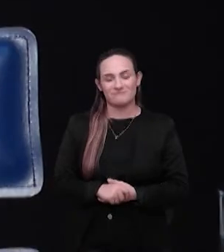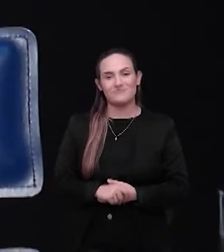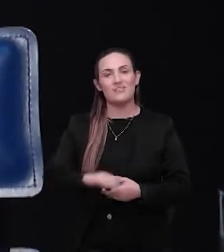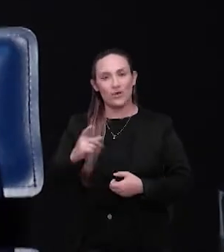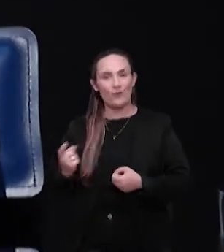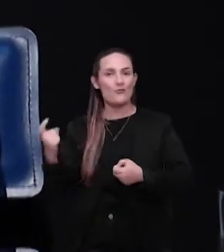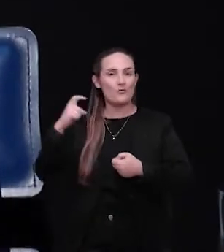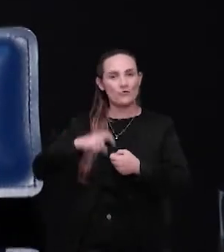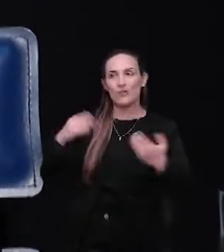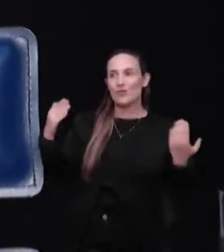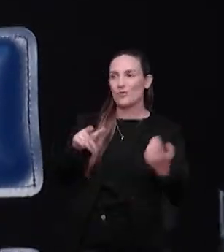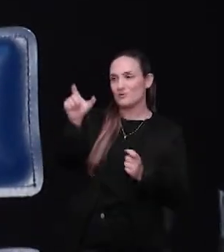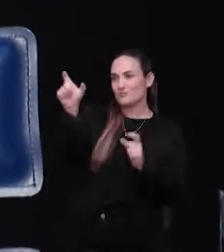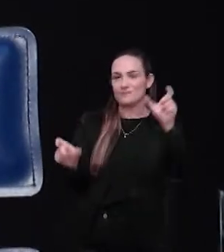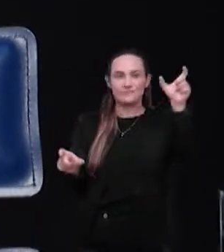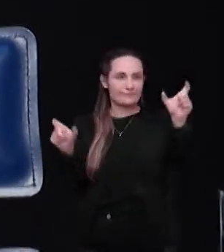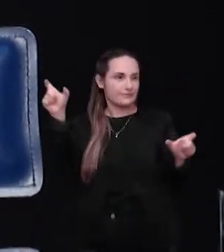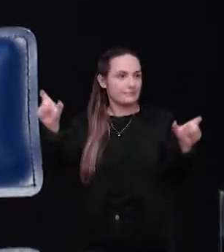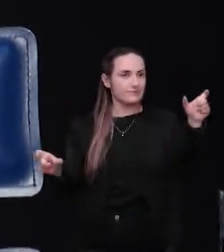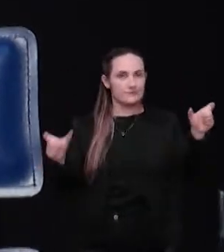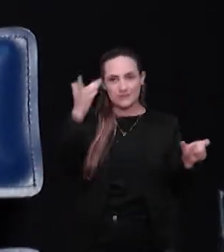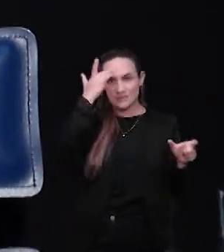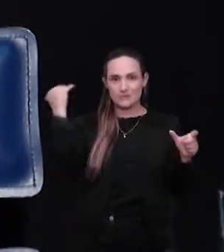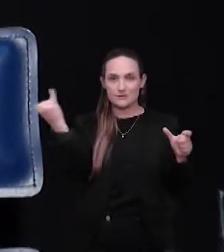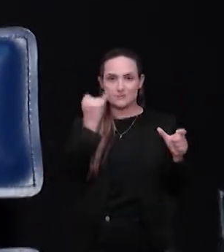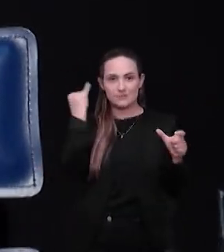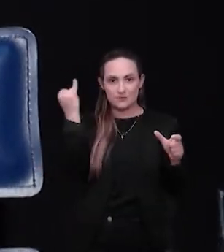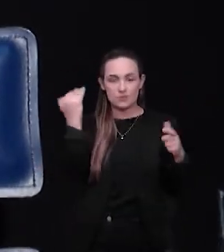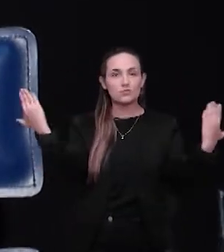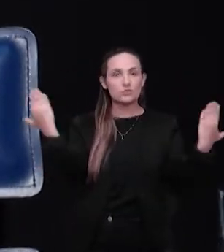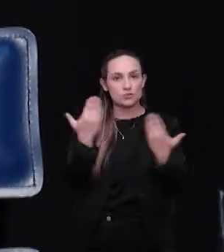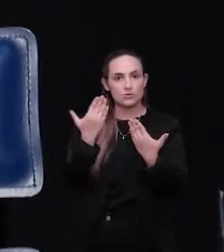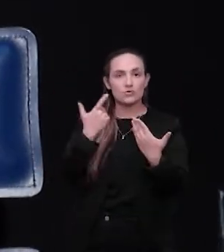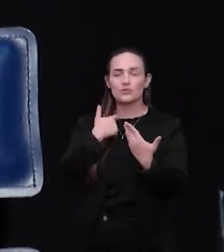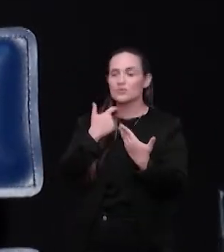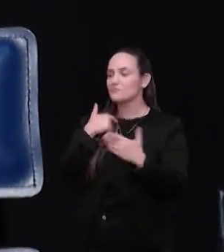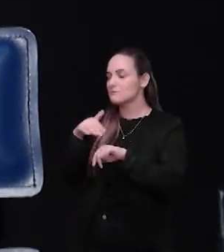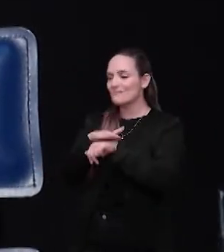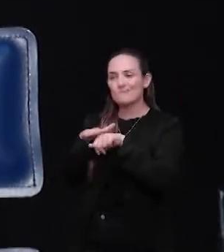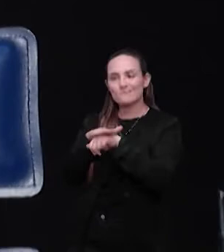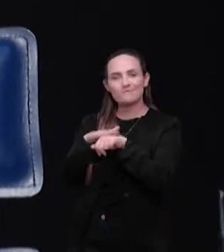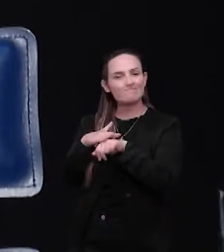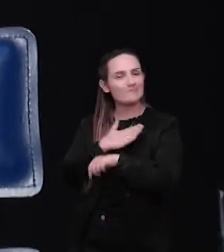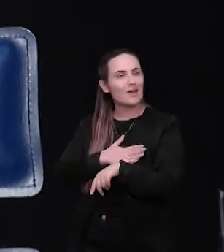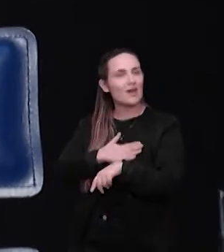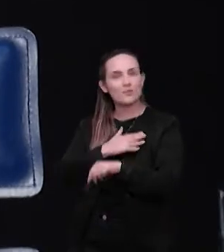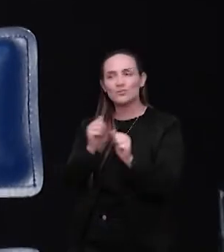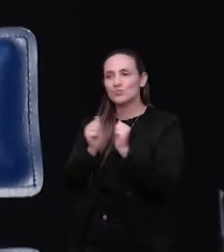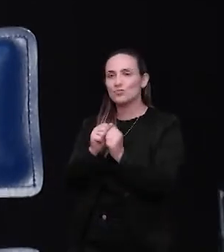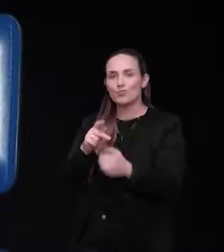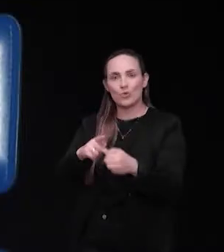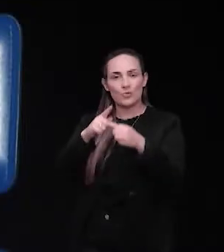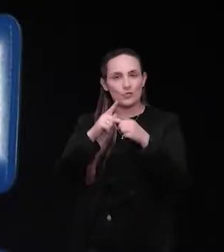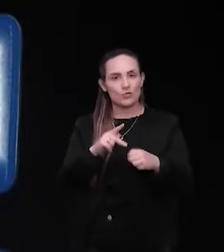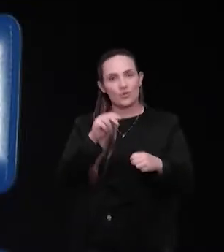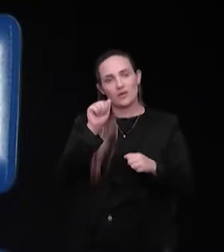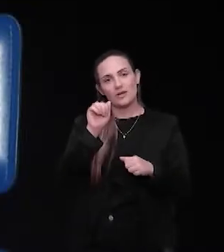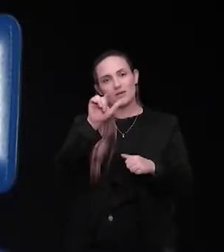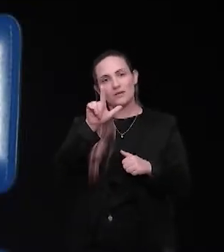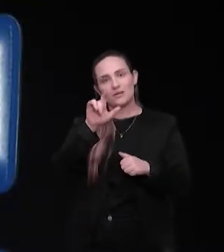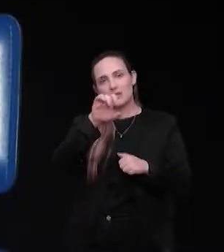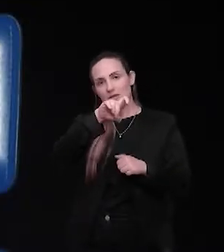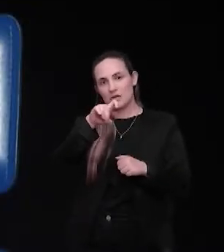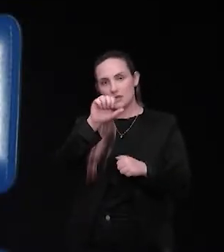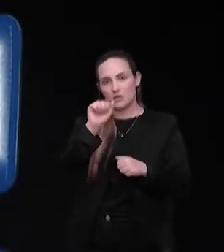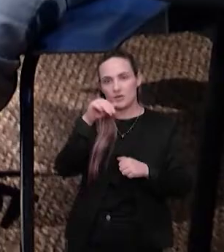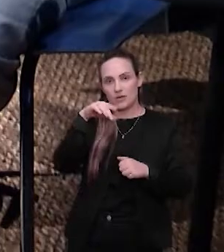Vamos lá então, personalidades. Hoje batendo um papo, uma conversa muito agradável, né, com o promotor de justiça, doutor